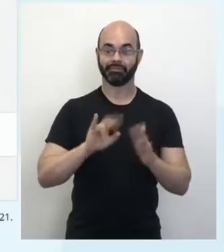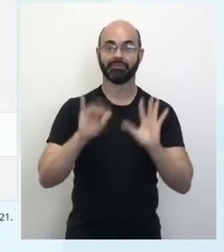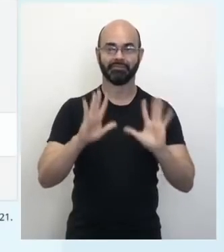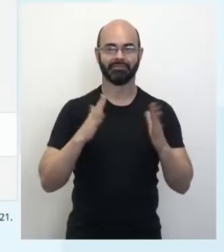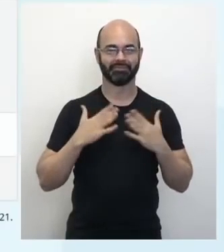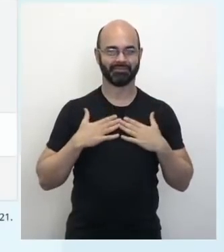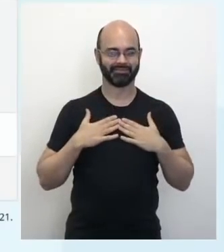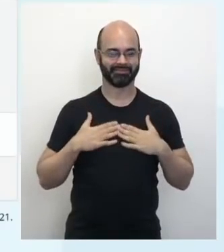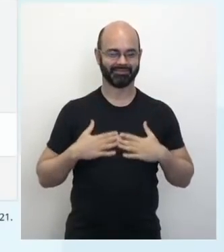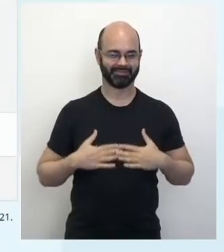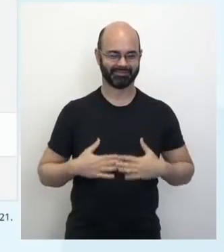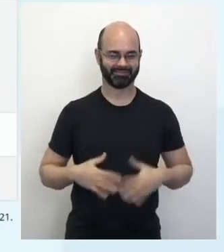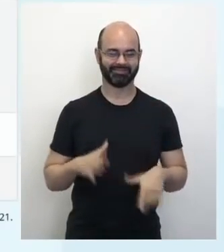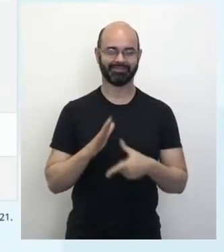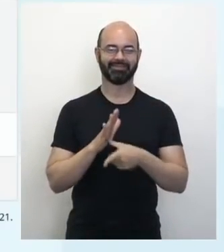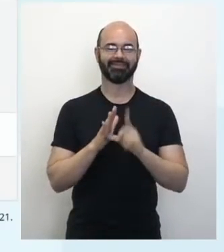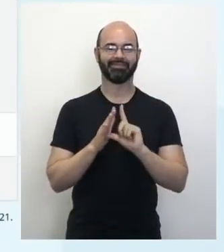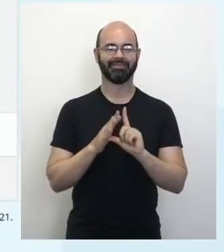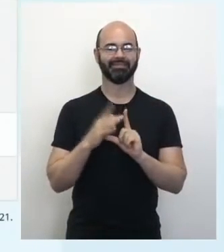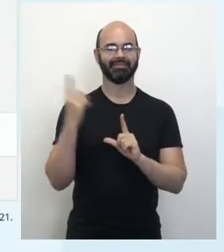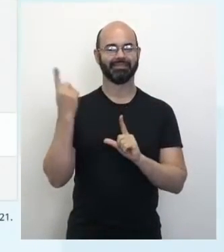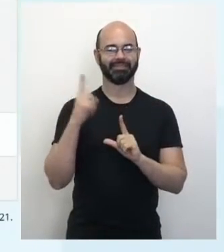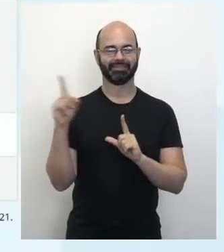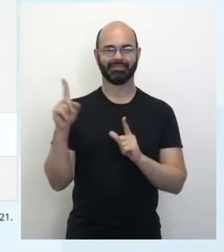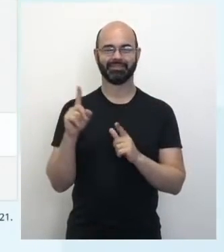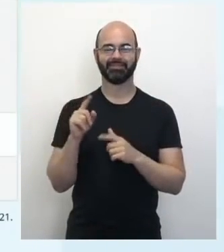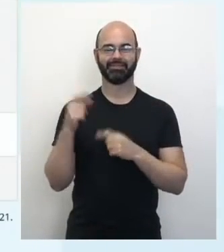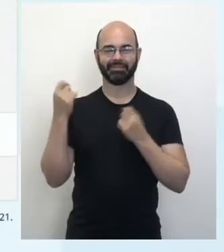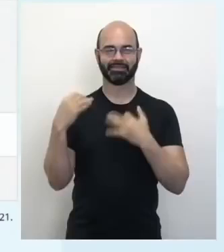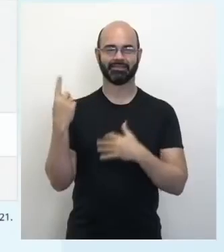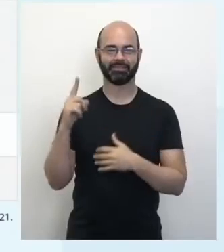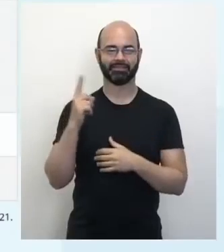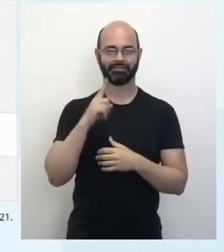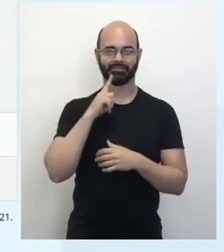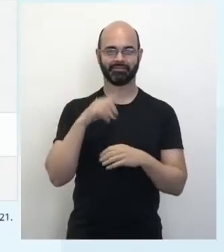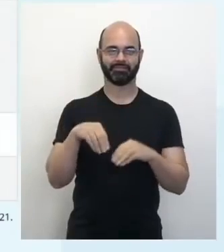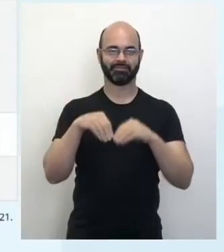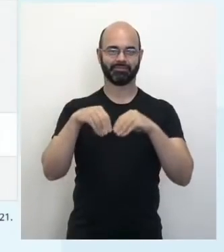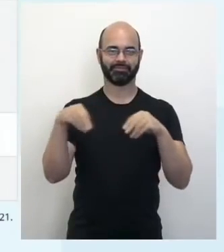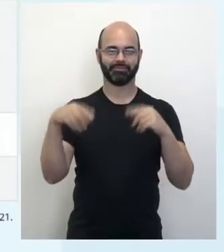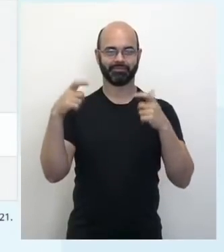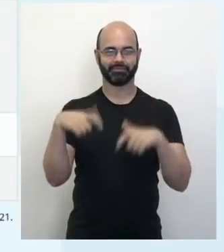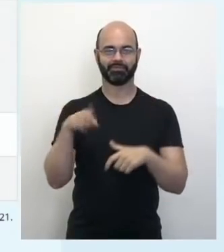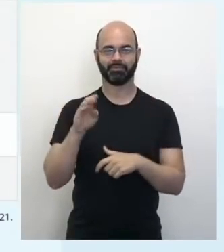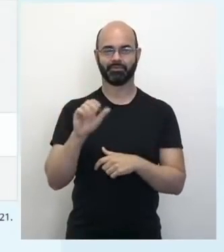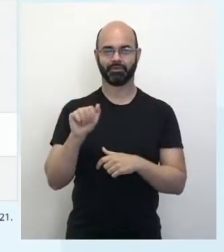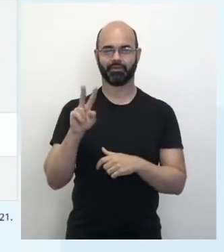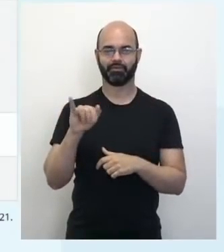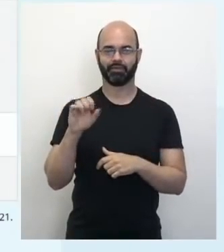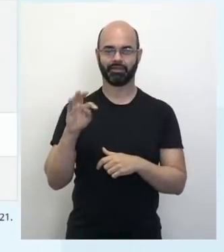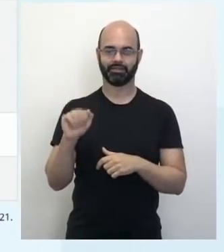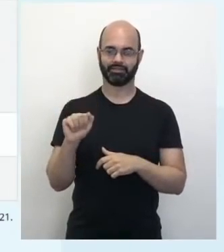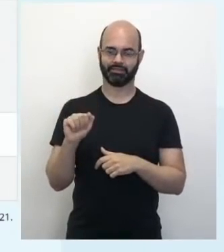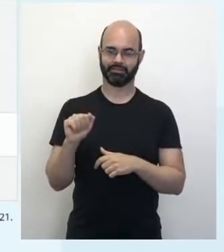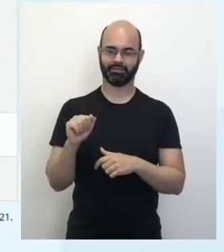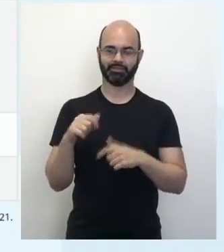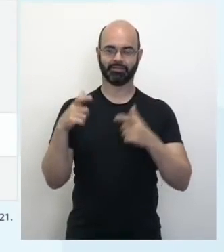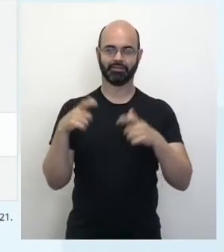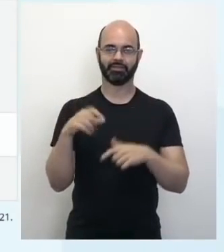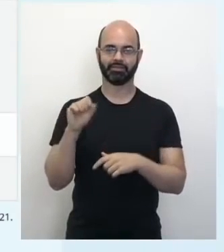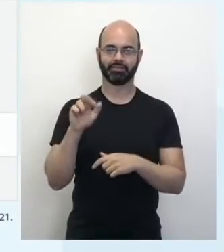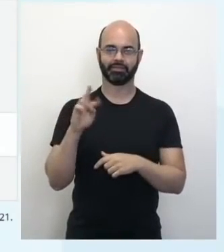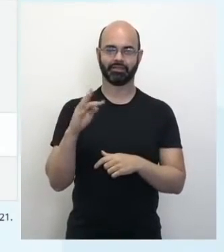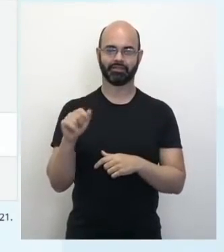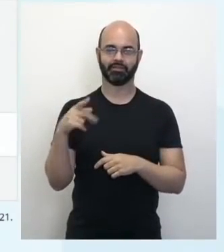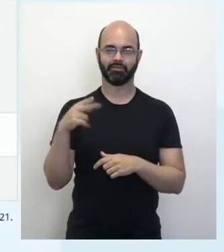fazer. Nós vamos lá para a última antes da atividade. Terra indígena Boa Vista do Sertão Promirim,